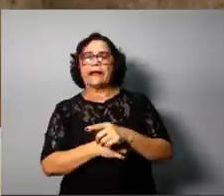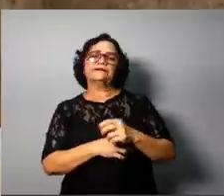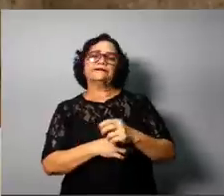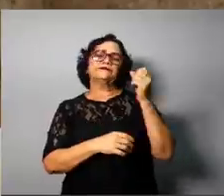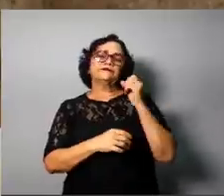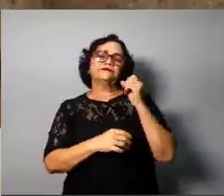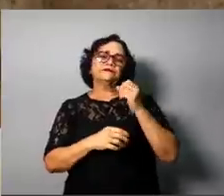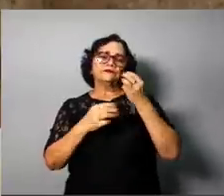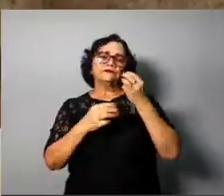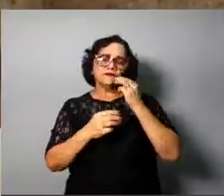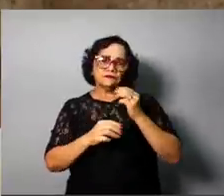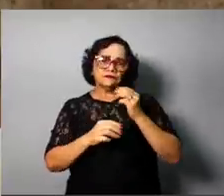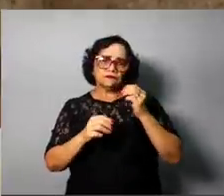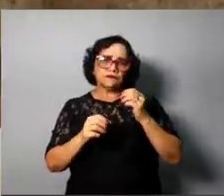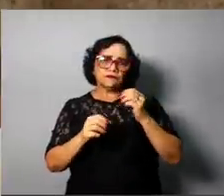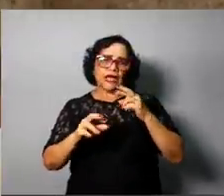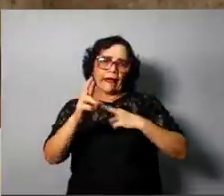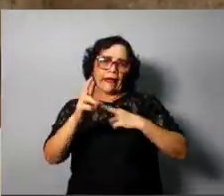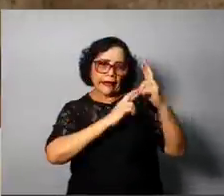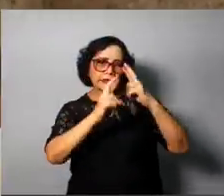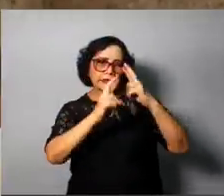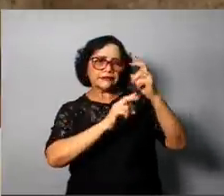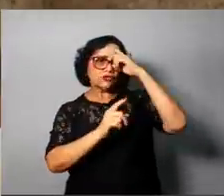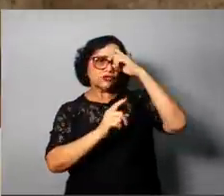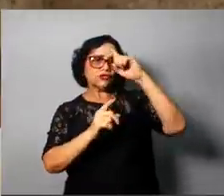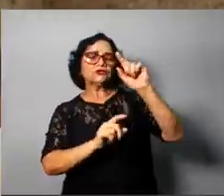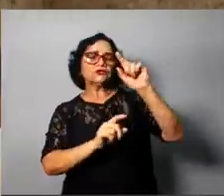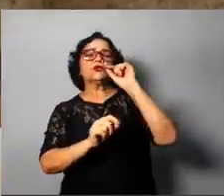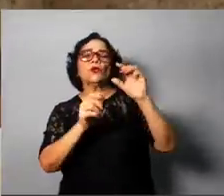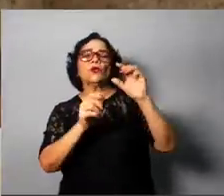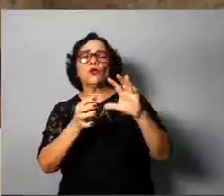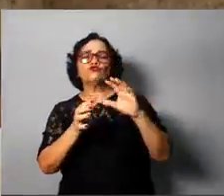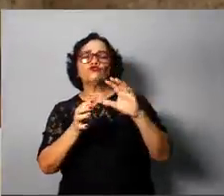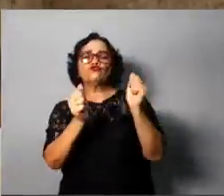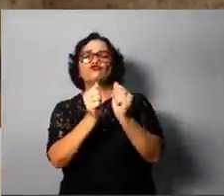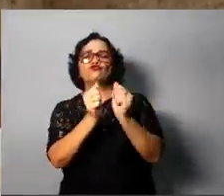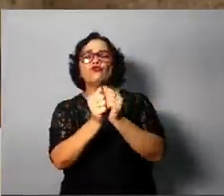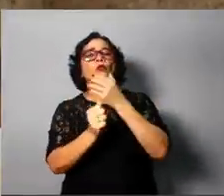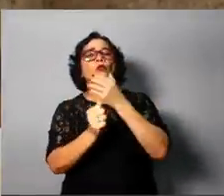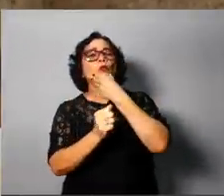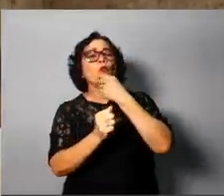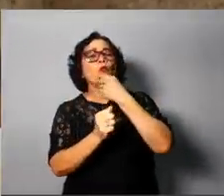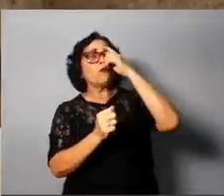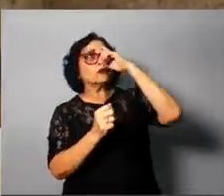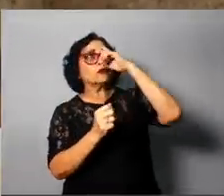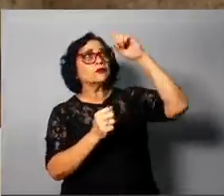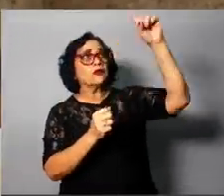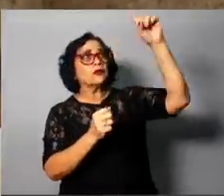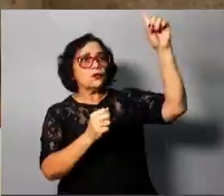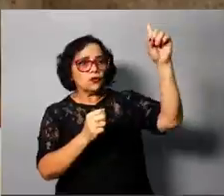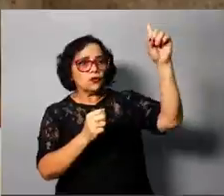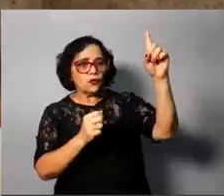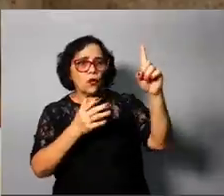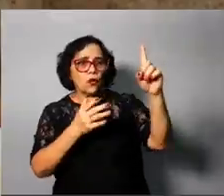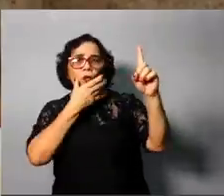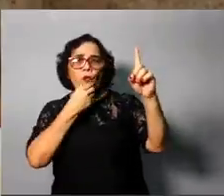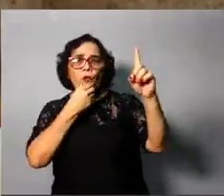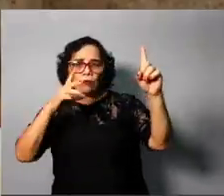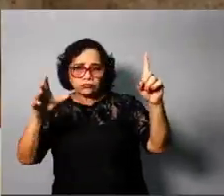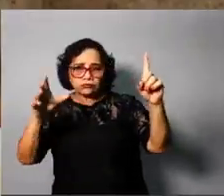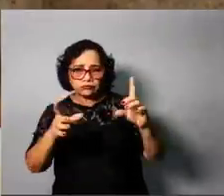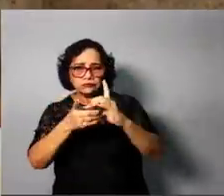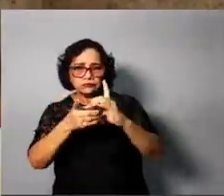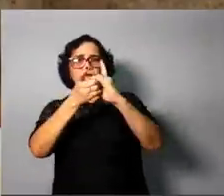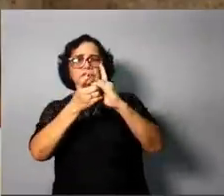homem, fundada no amor. Lá do alto da cruz,